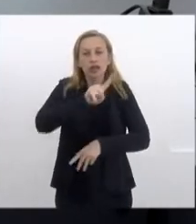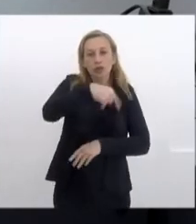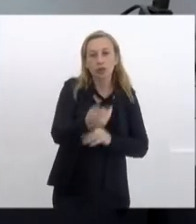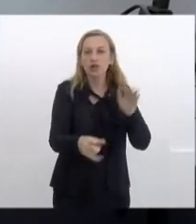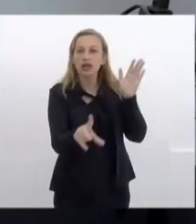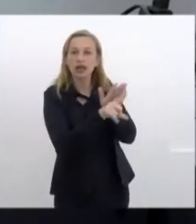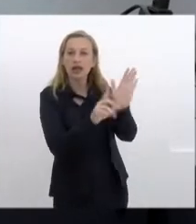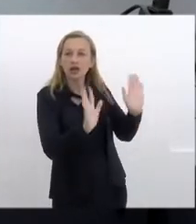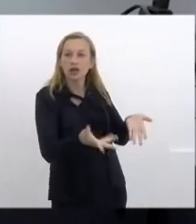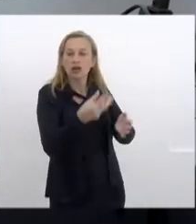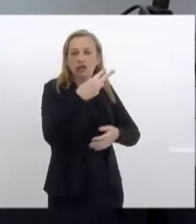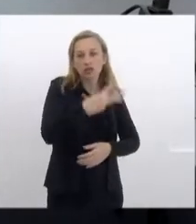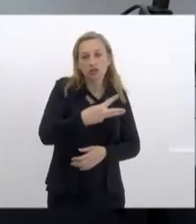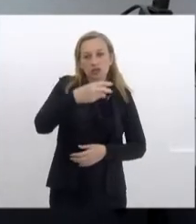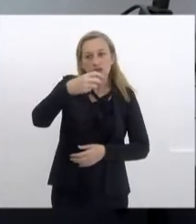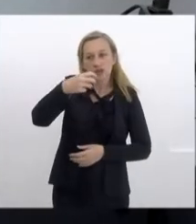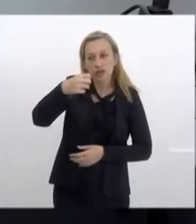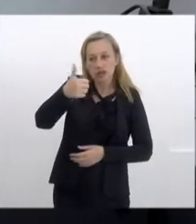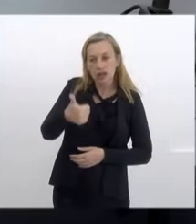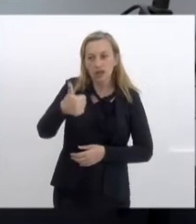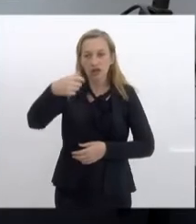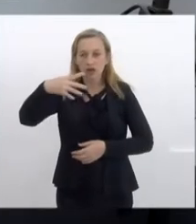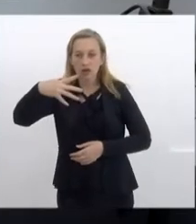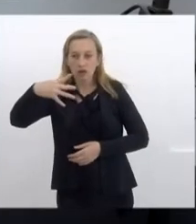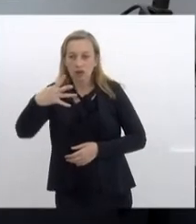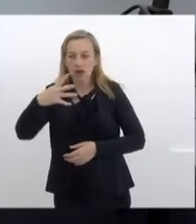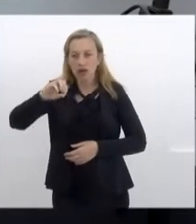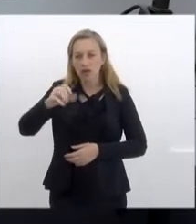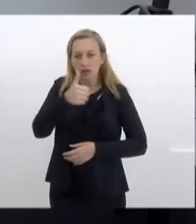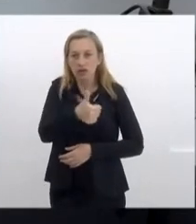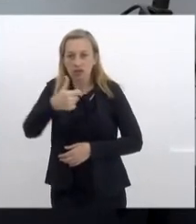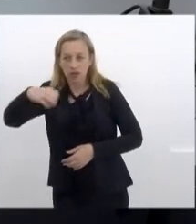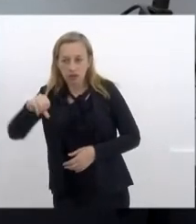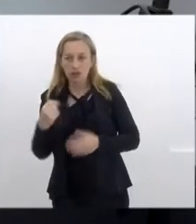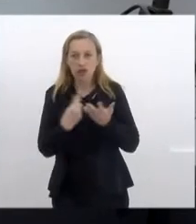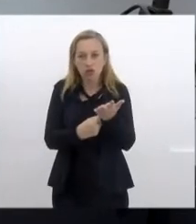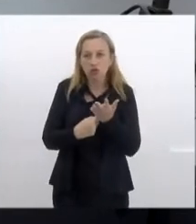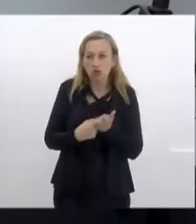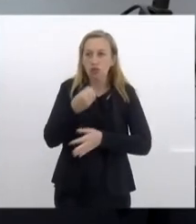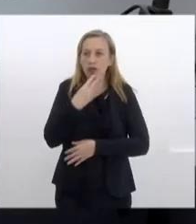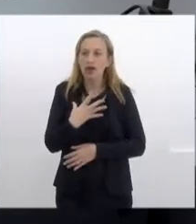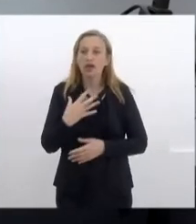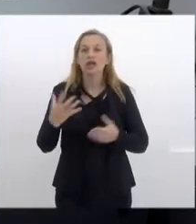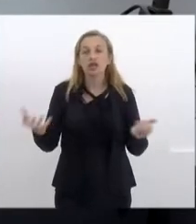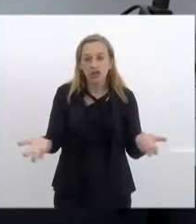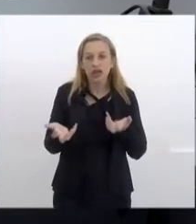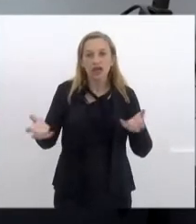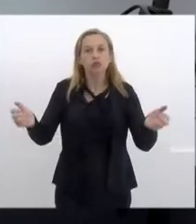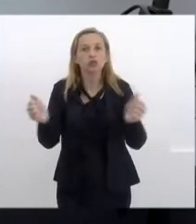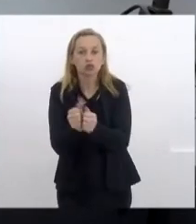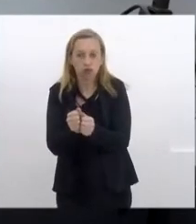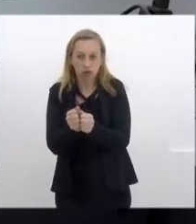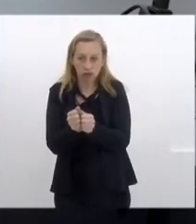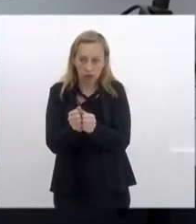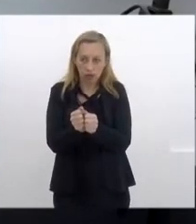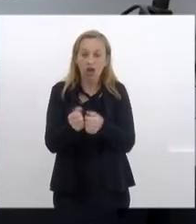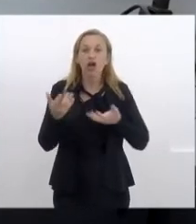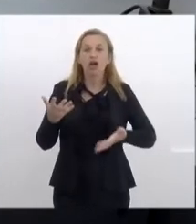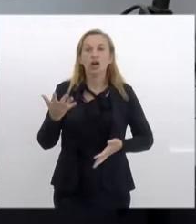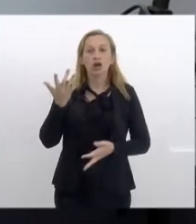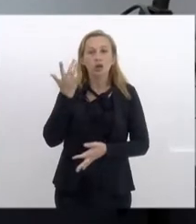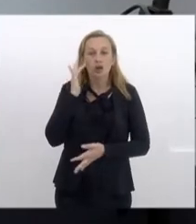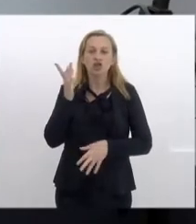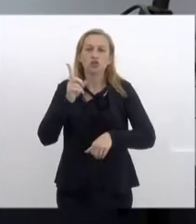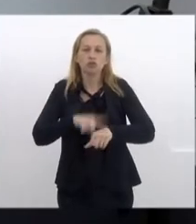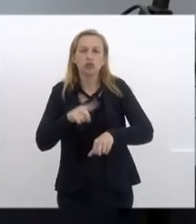agora, 13.840/2019, que veio também nos ajudar bastante. Então, gente, basicamente a gente quer se unir, né? Eu acho que o momento é grave,